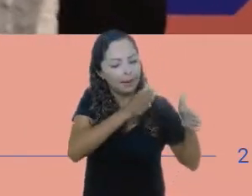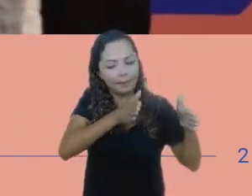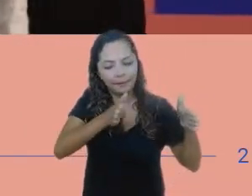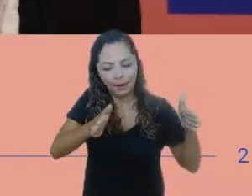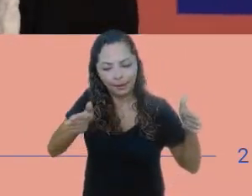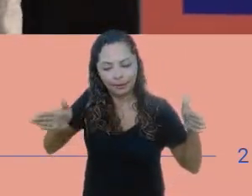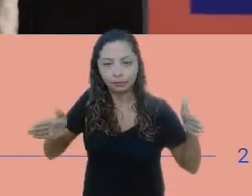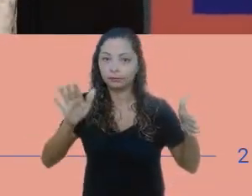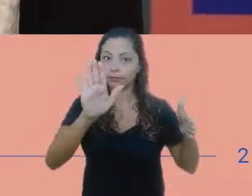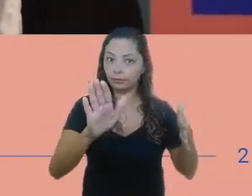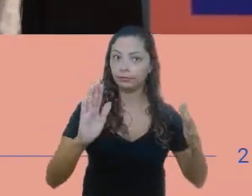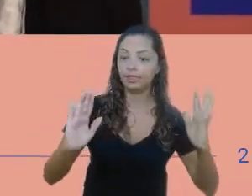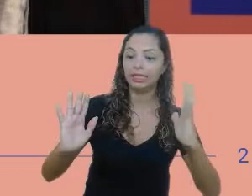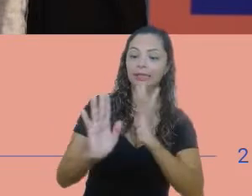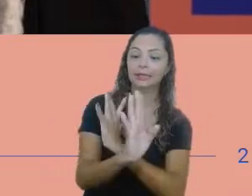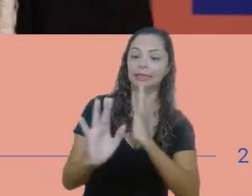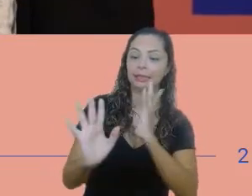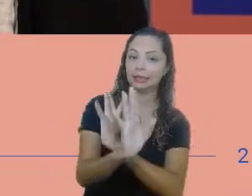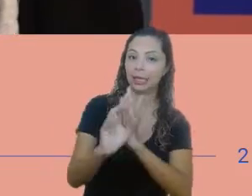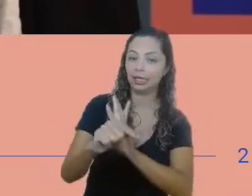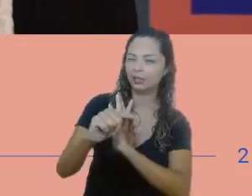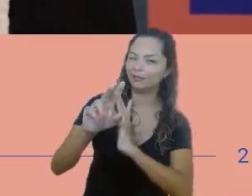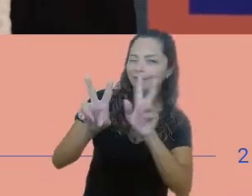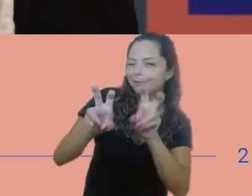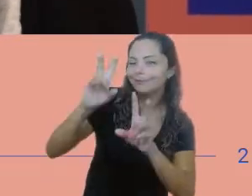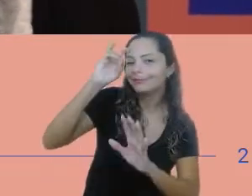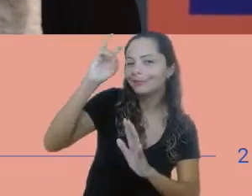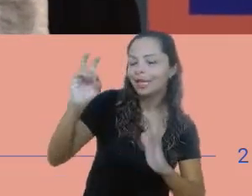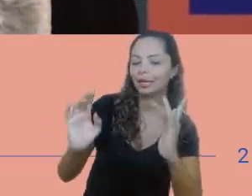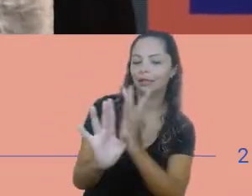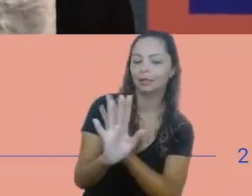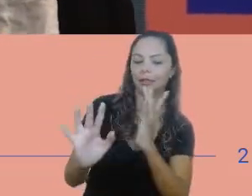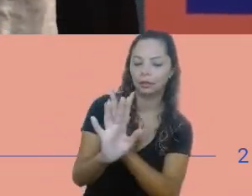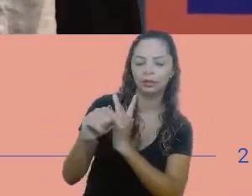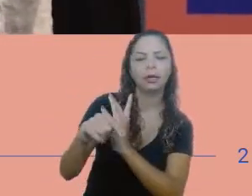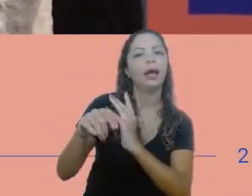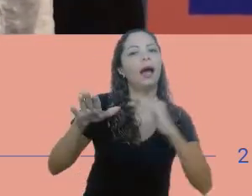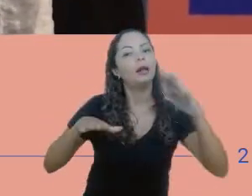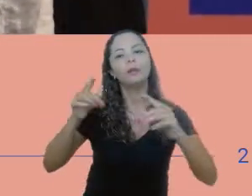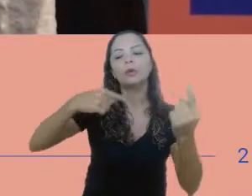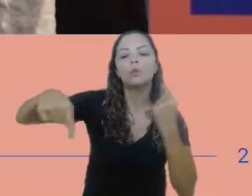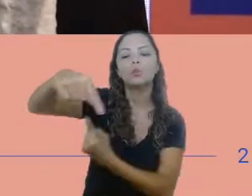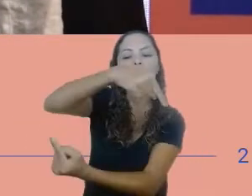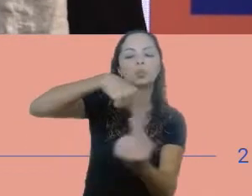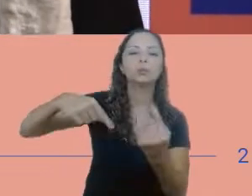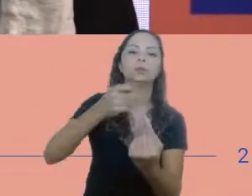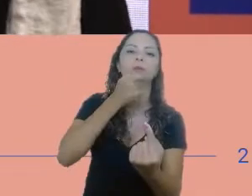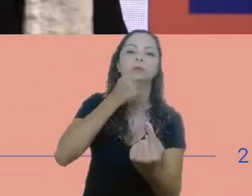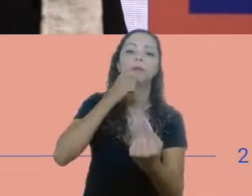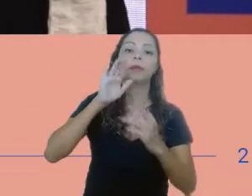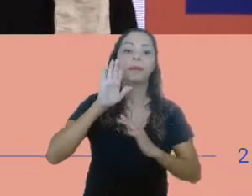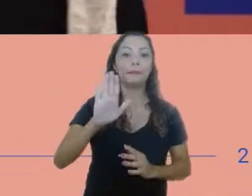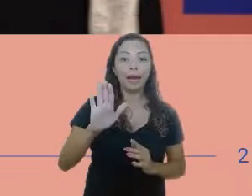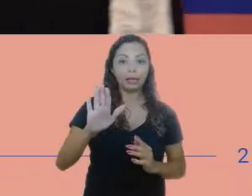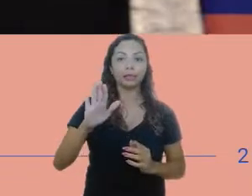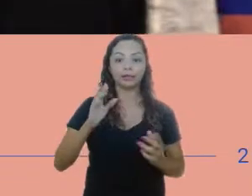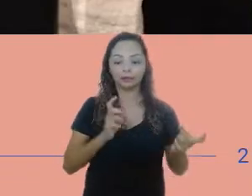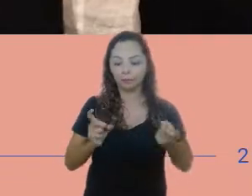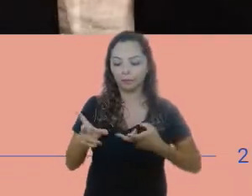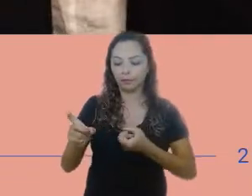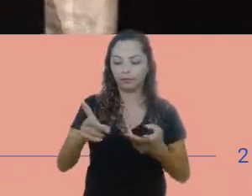circular mais uma cidade circular tem que ser inteligente com o uso aplicado das